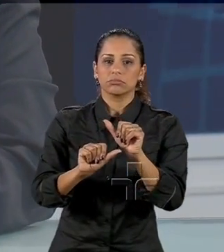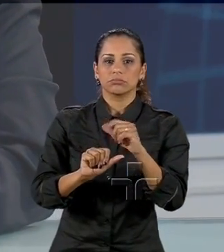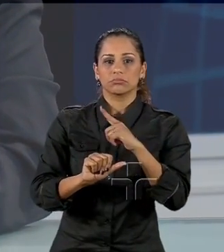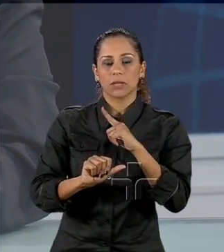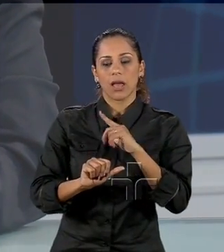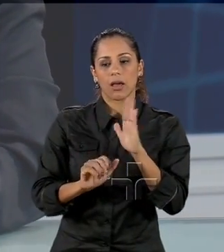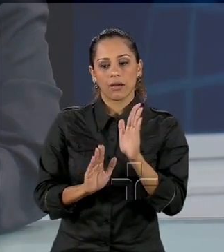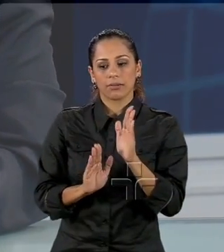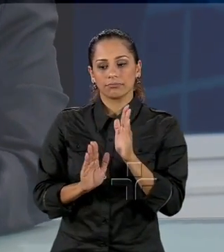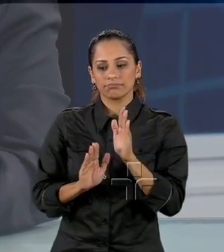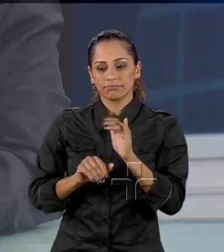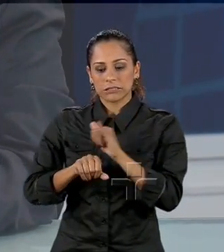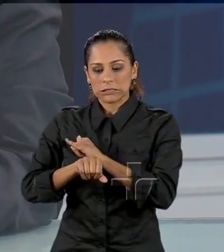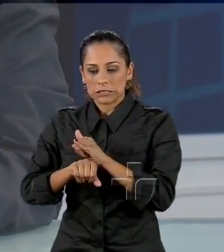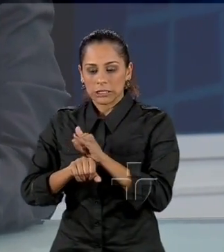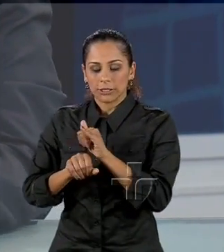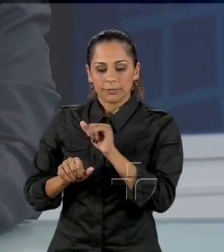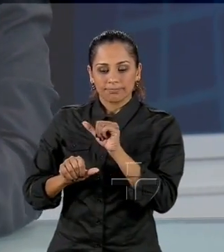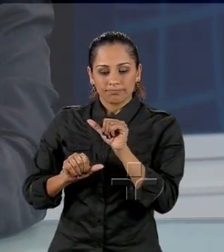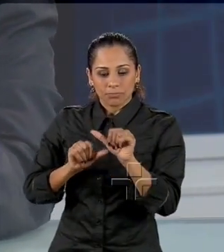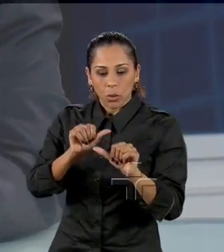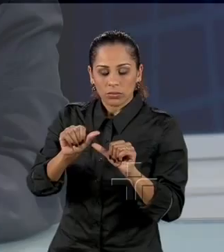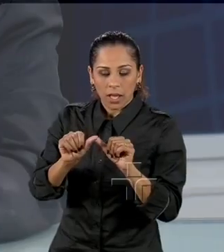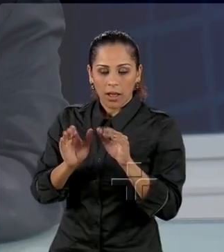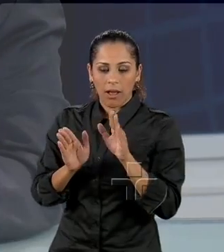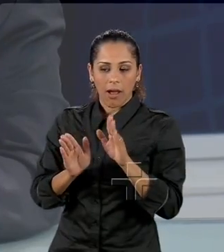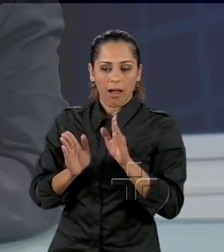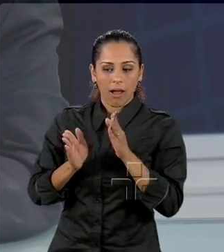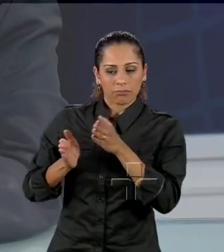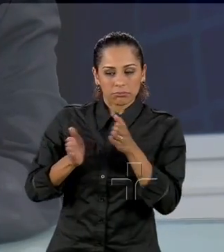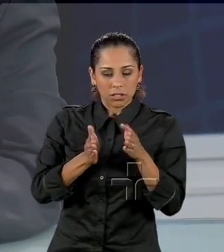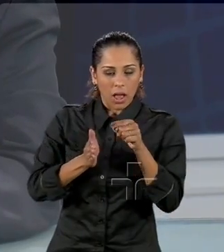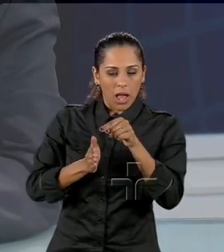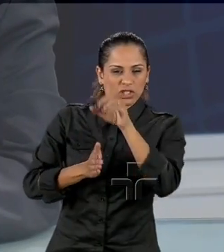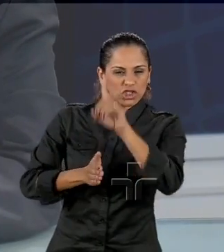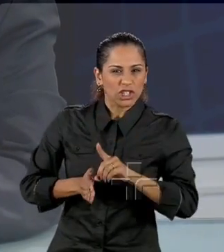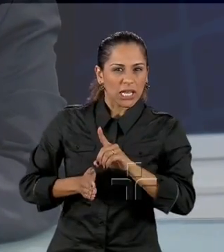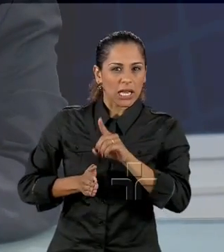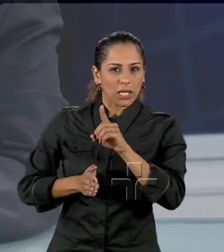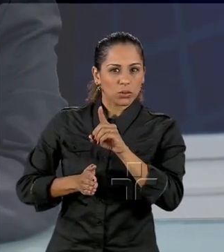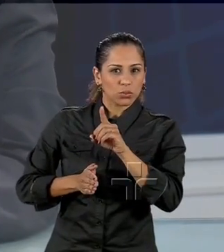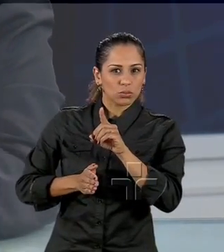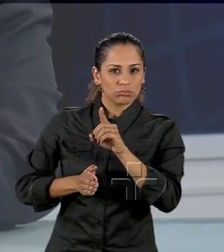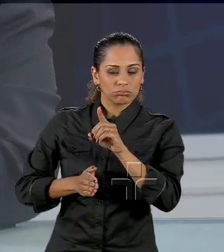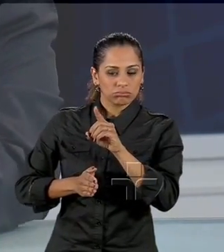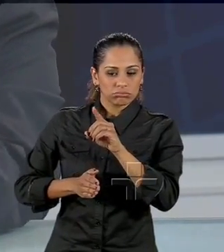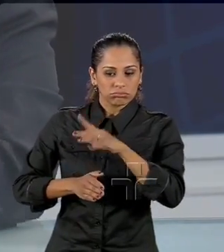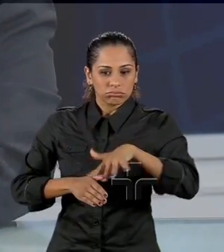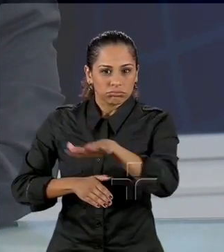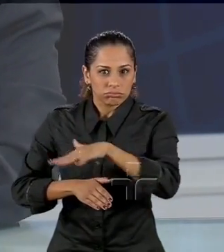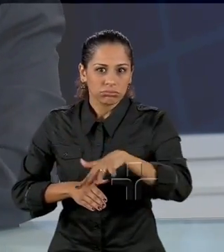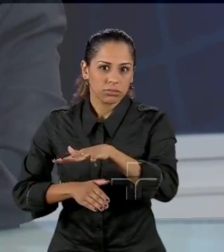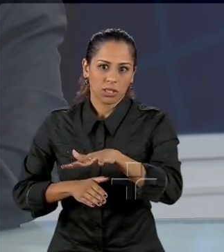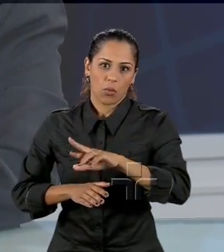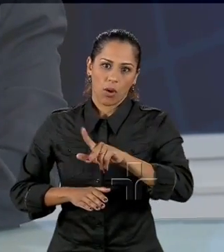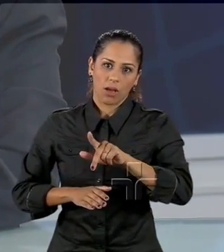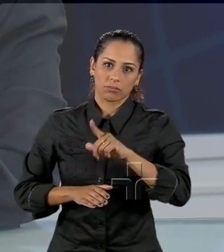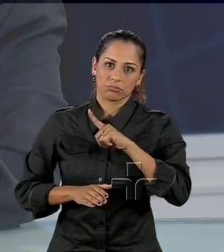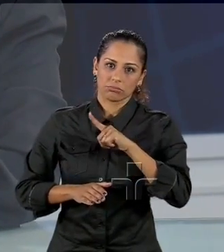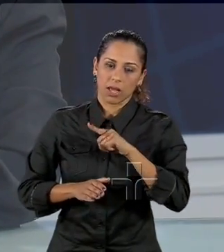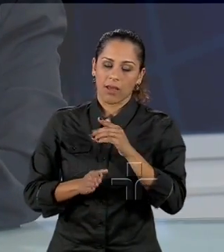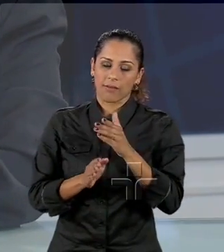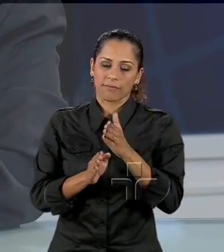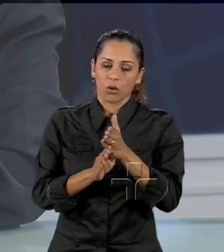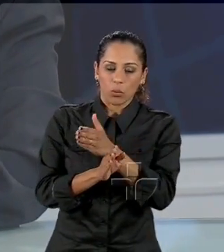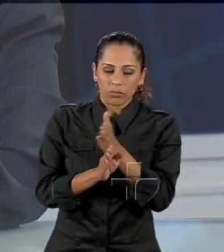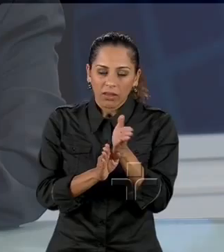gente não pode olhar como sendo um direito nacional. É uma coisa que ultrapassa um pouco essa fronteira e entra de novo, né, na questão humanitária.